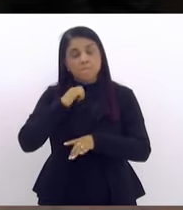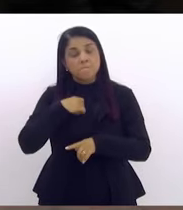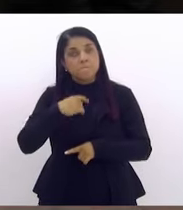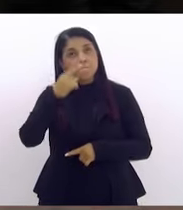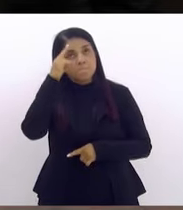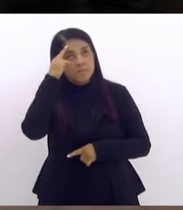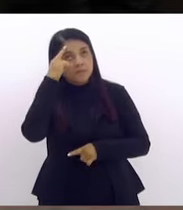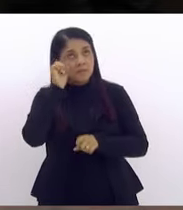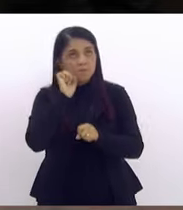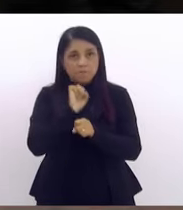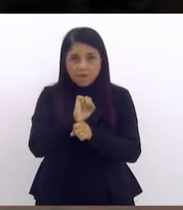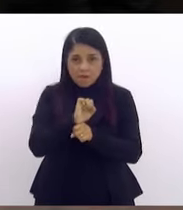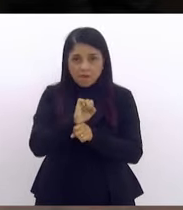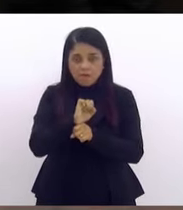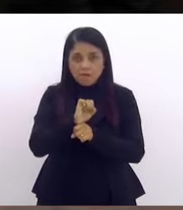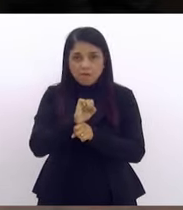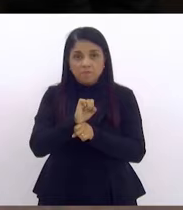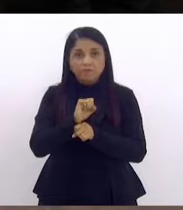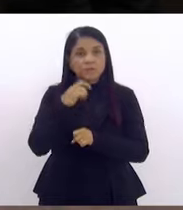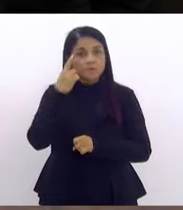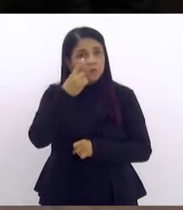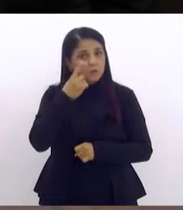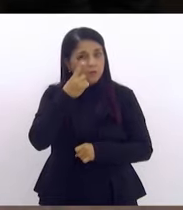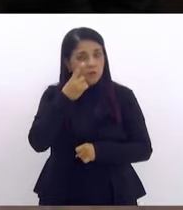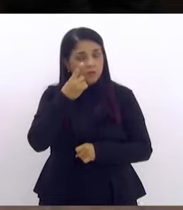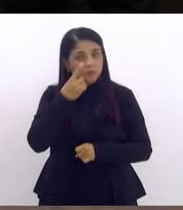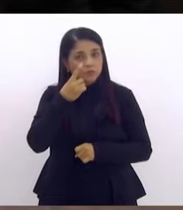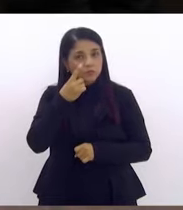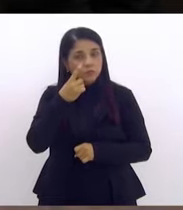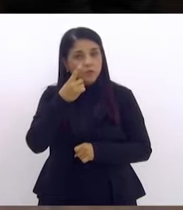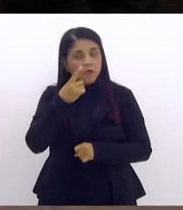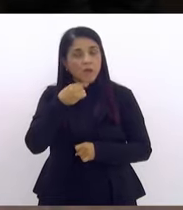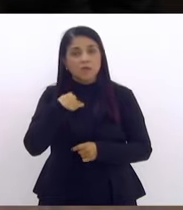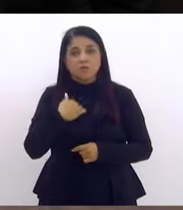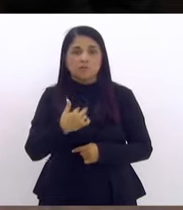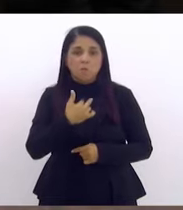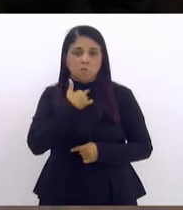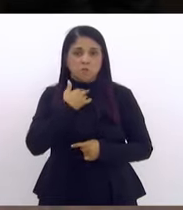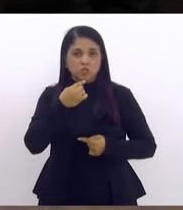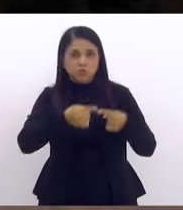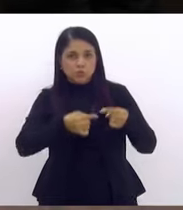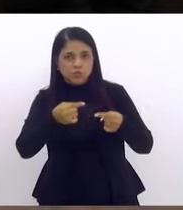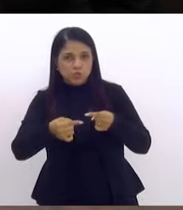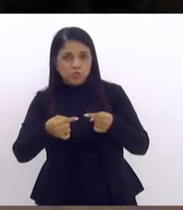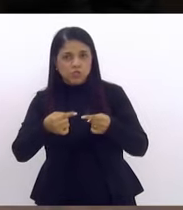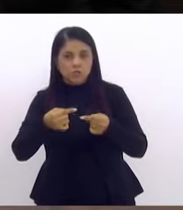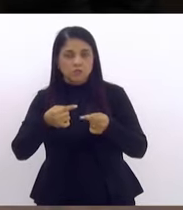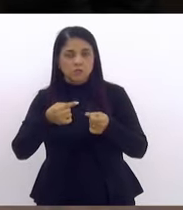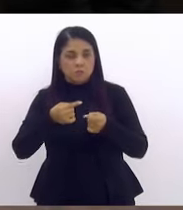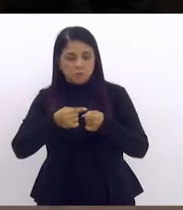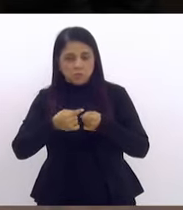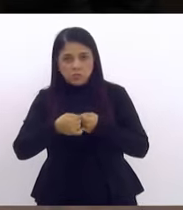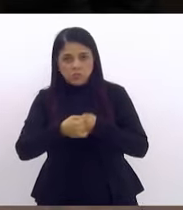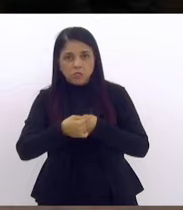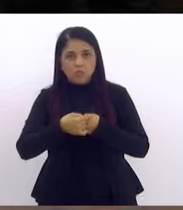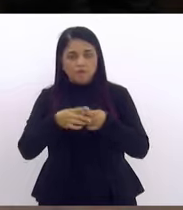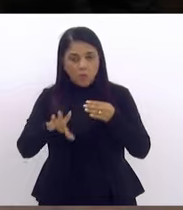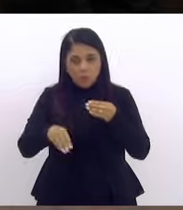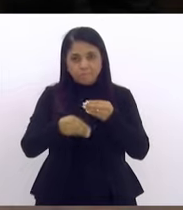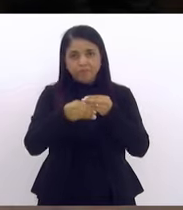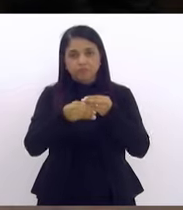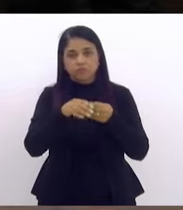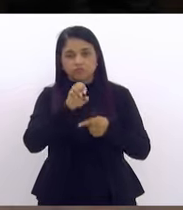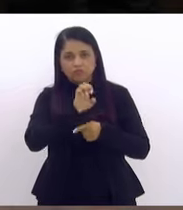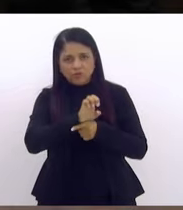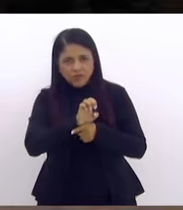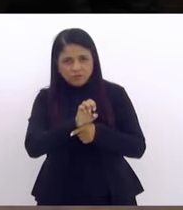parar para pensar, deputados, que daqui a pouquinho vou dizer que é discutível quem mata é se tornar do município. Vamos incorporar para o Estado. Nós